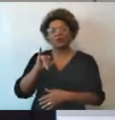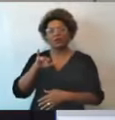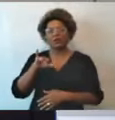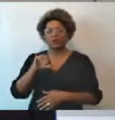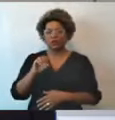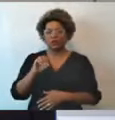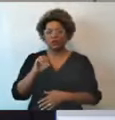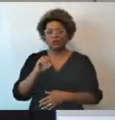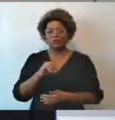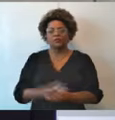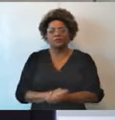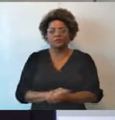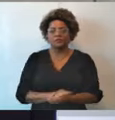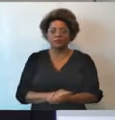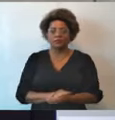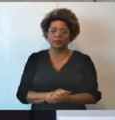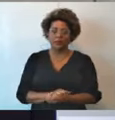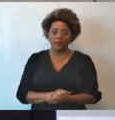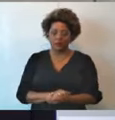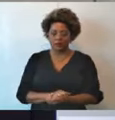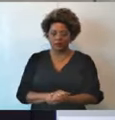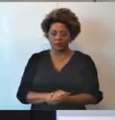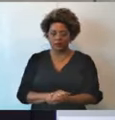Muito obrigado. Opa, estão me ouvindo bem?